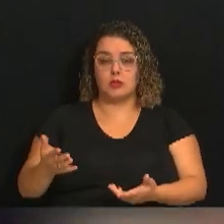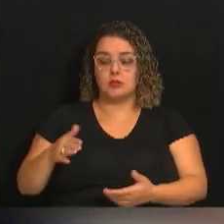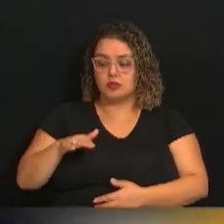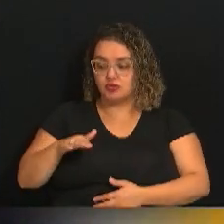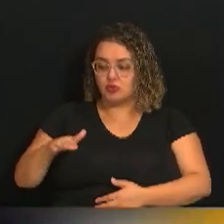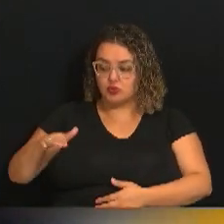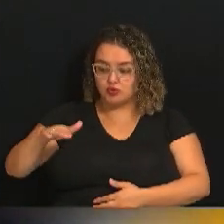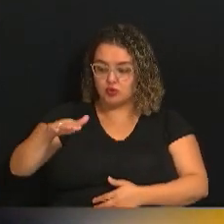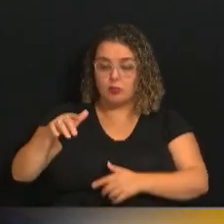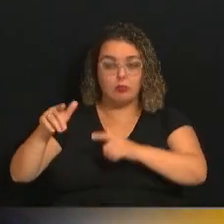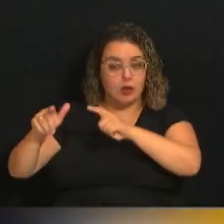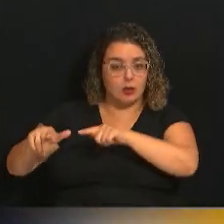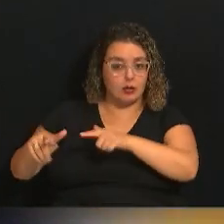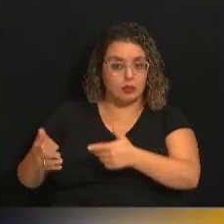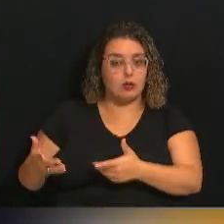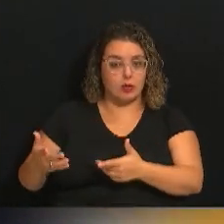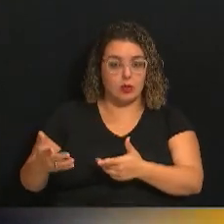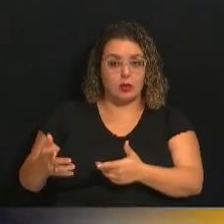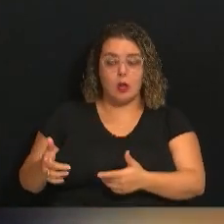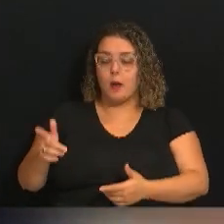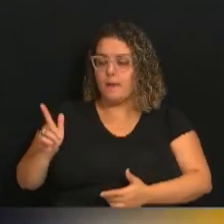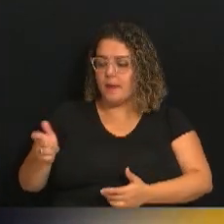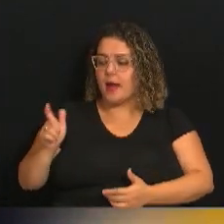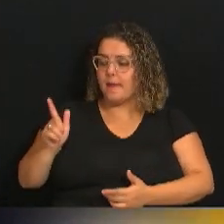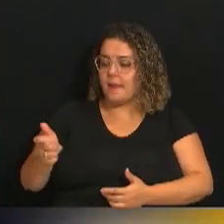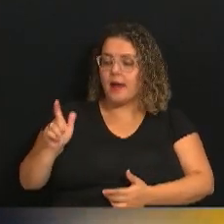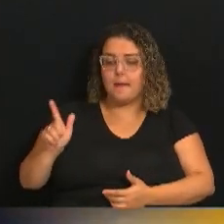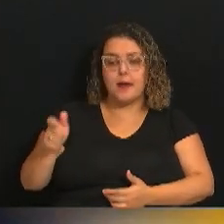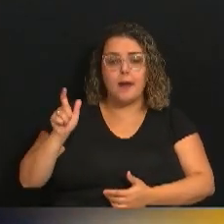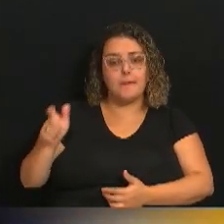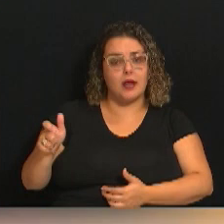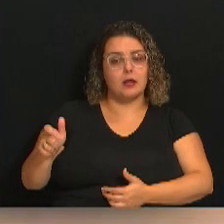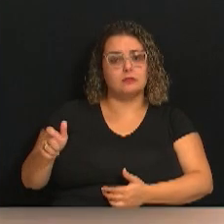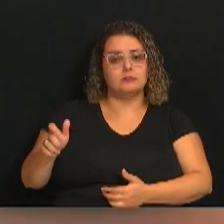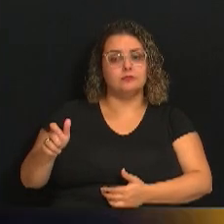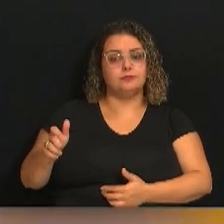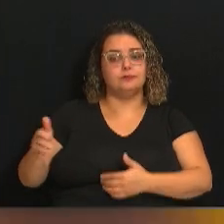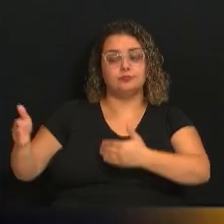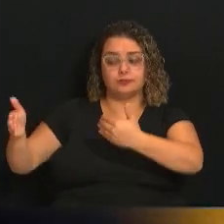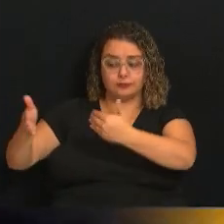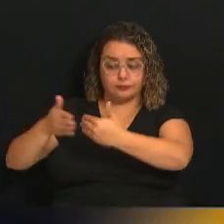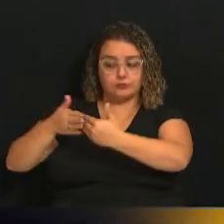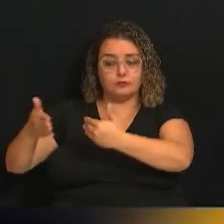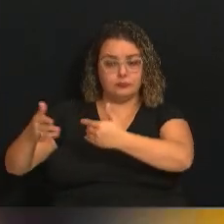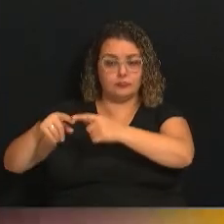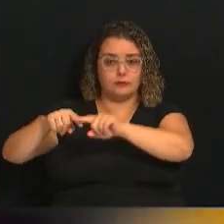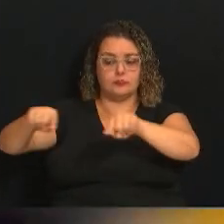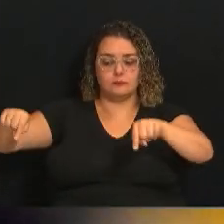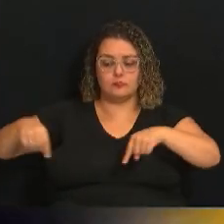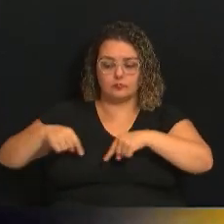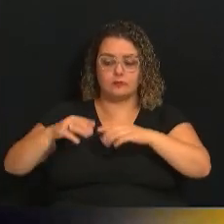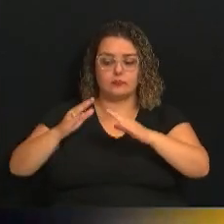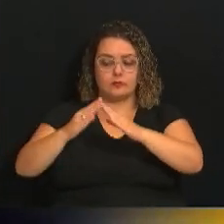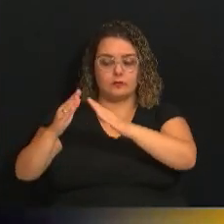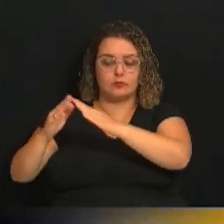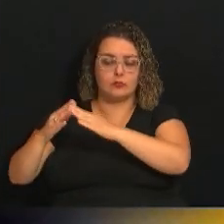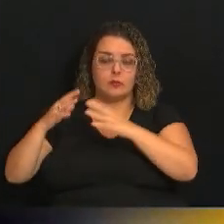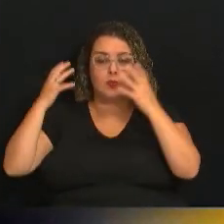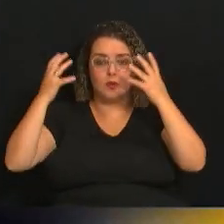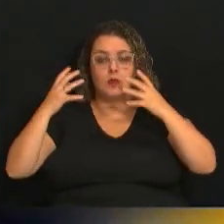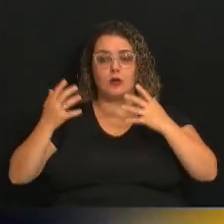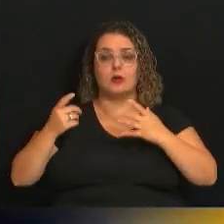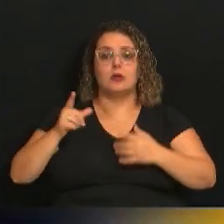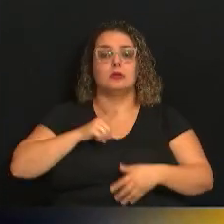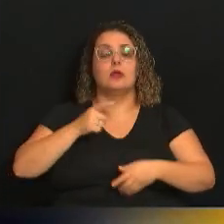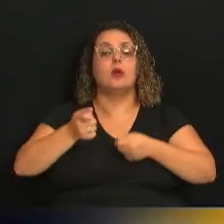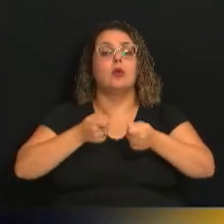e atiraram várias vezes em direção à portaria ali, que tem um certo controle de